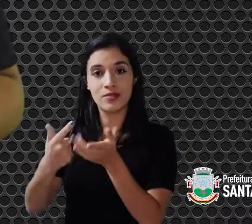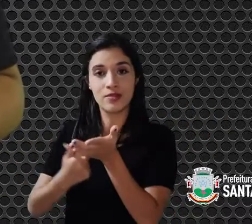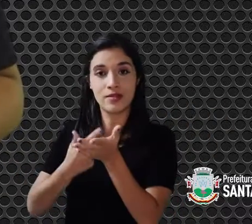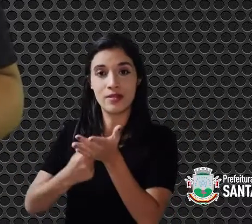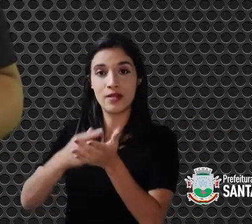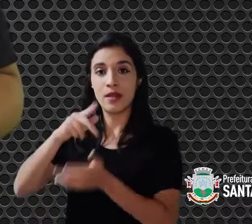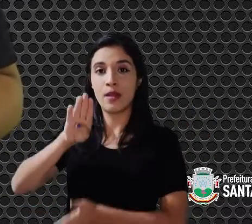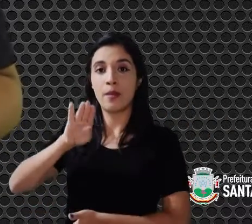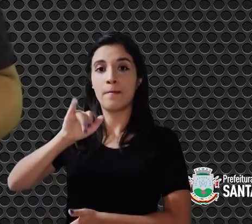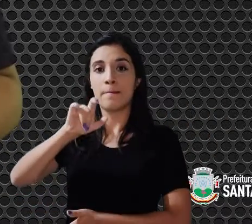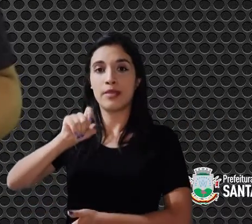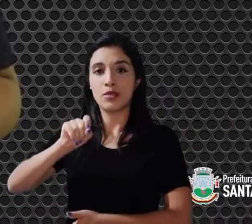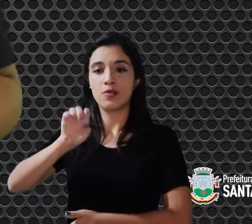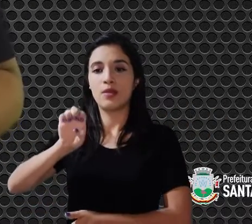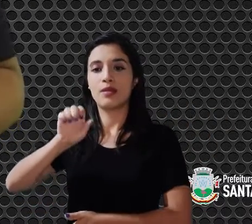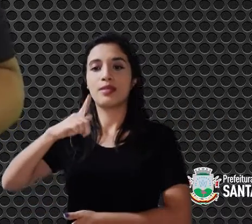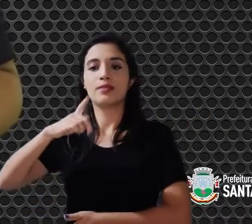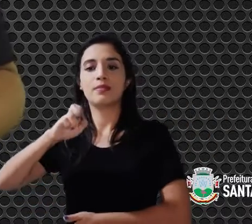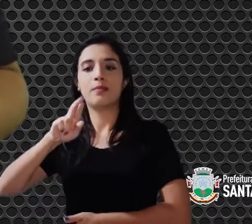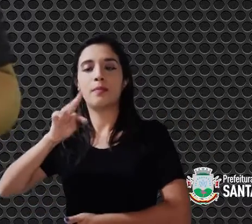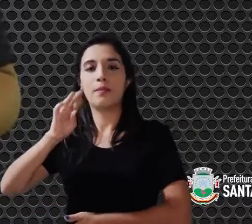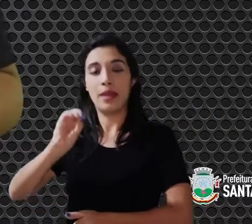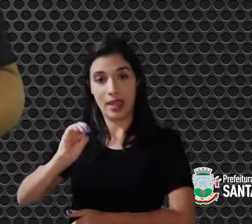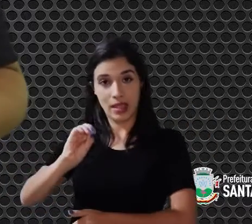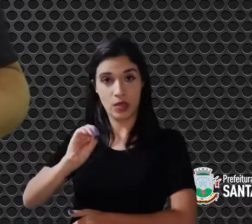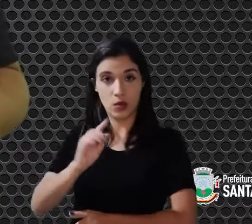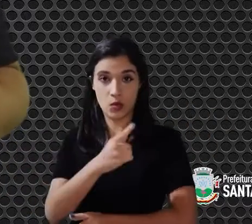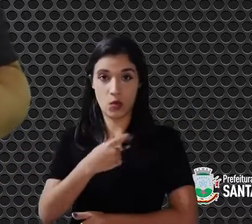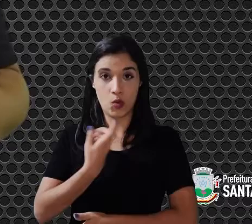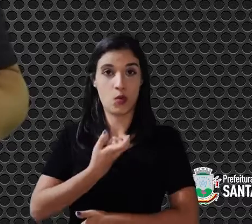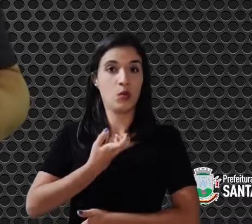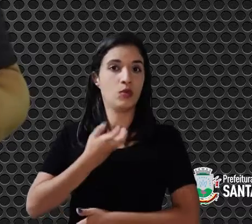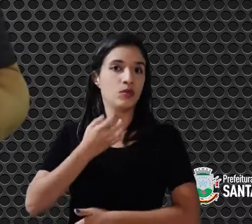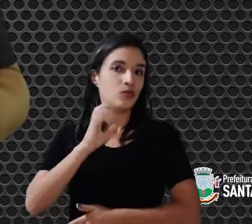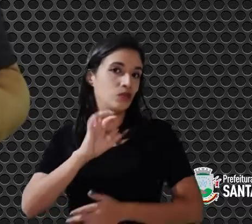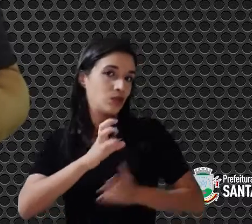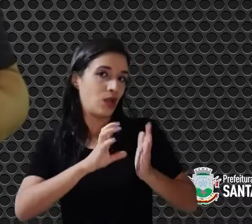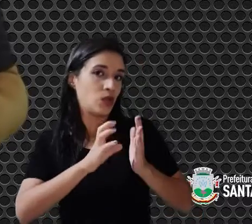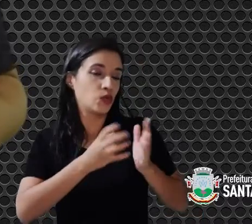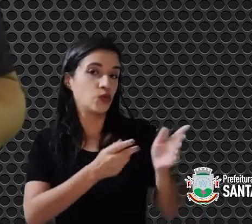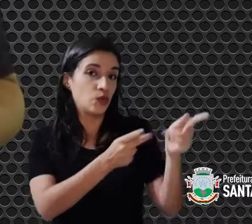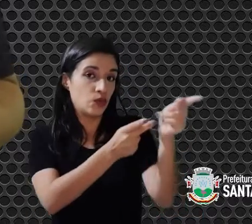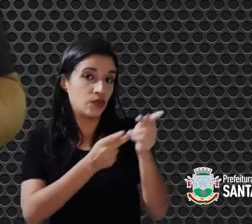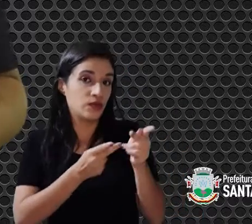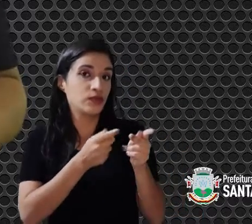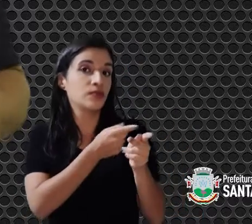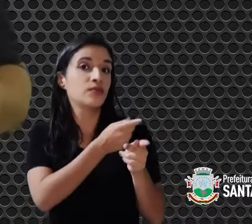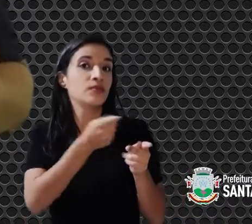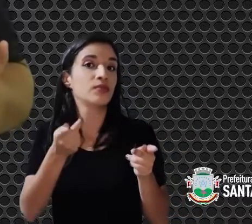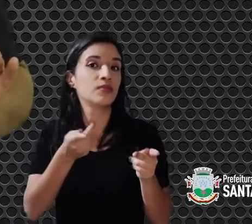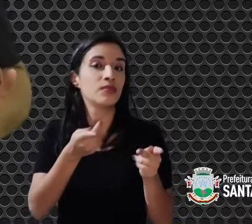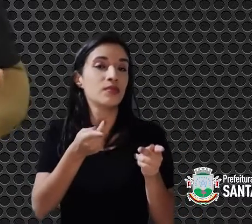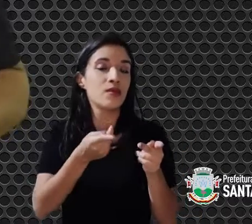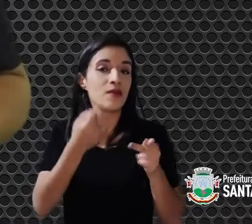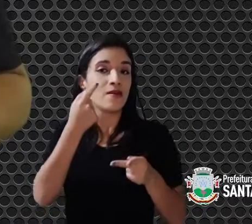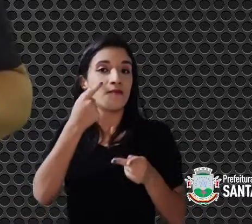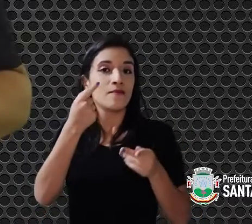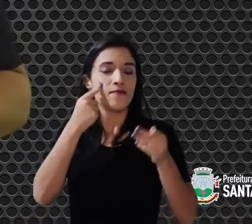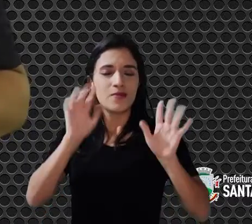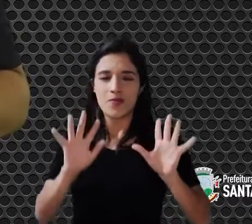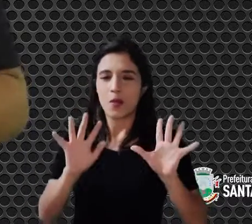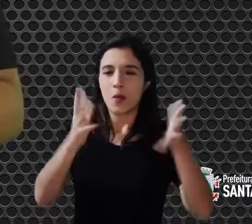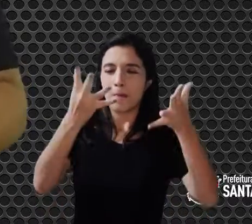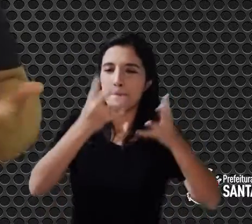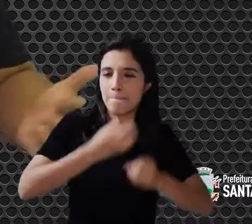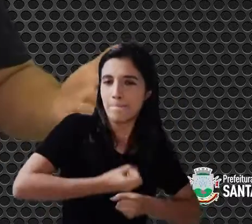pela livraria Bicho Esperto, a Rádio Bichodário orgulhosamente convida vocês a prestigiarem